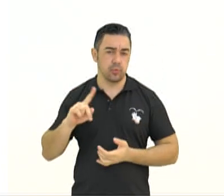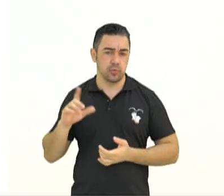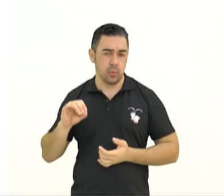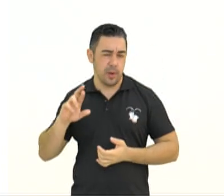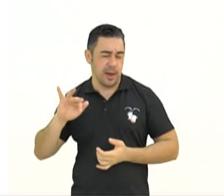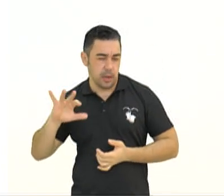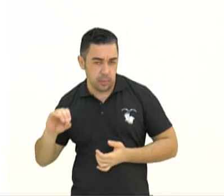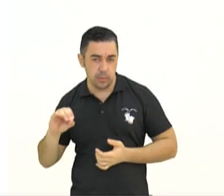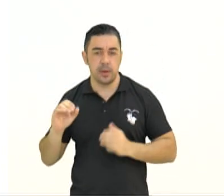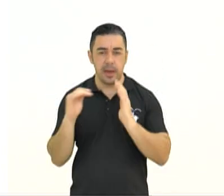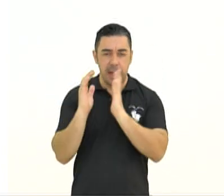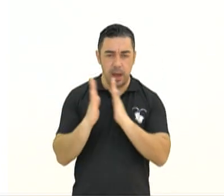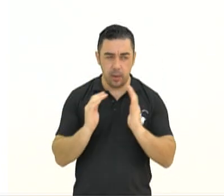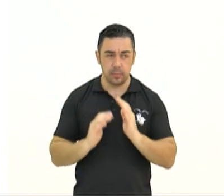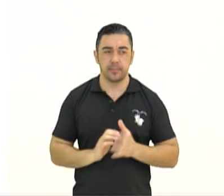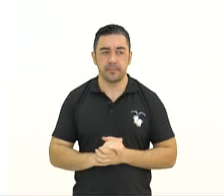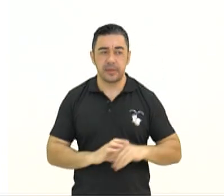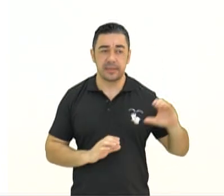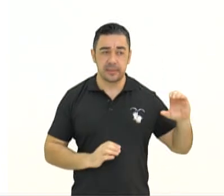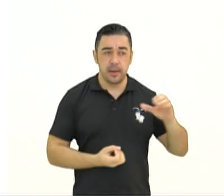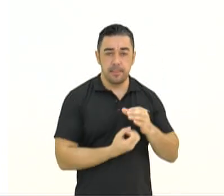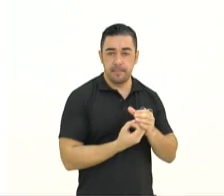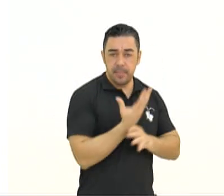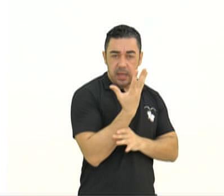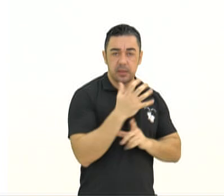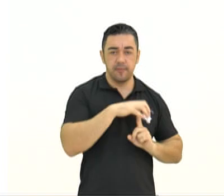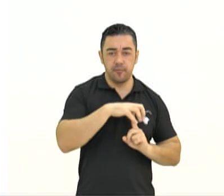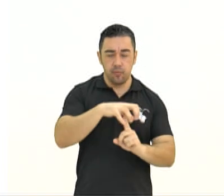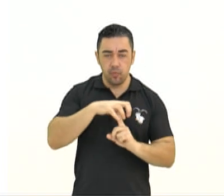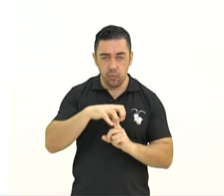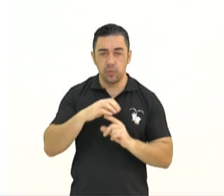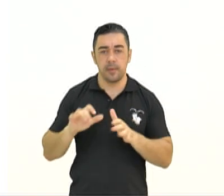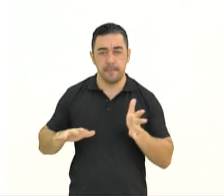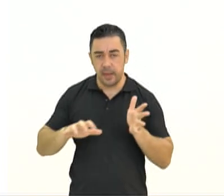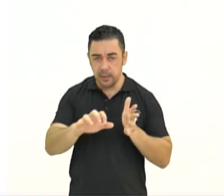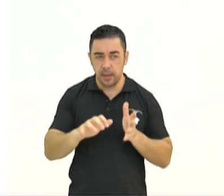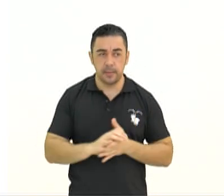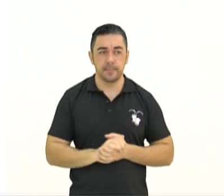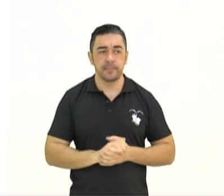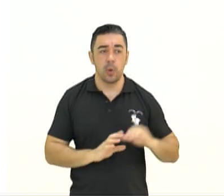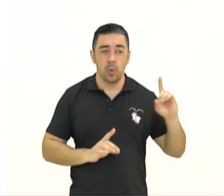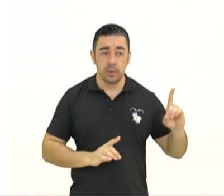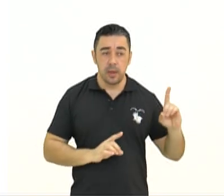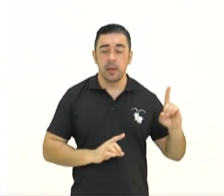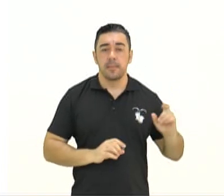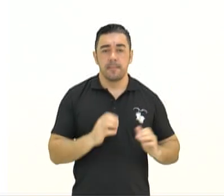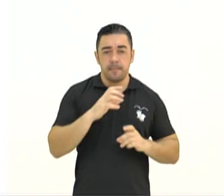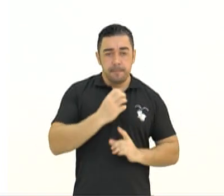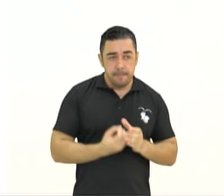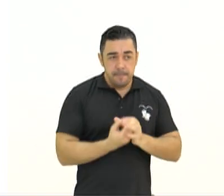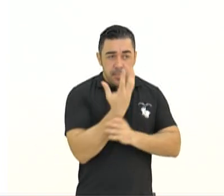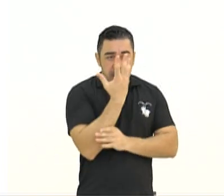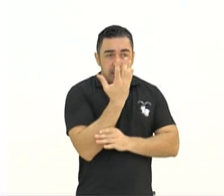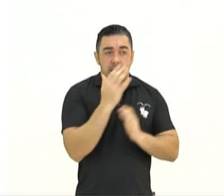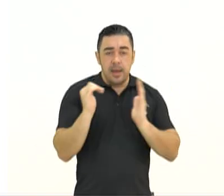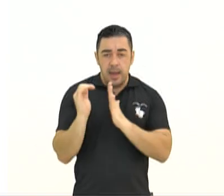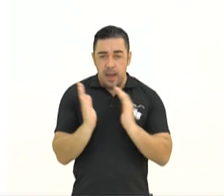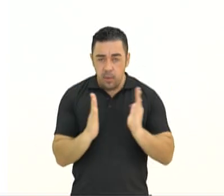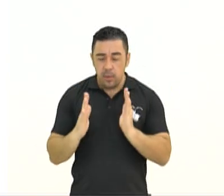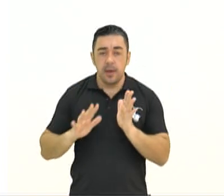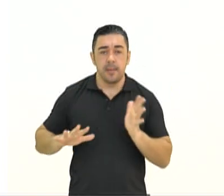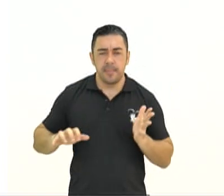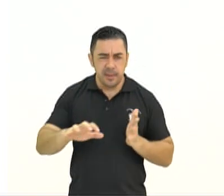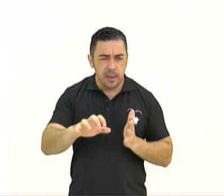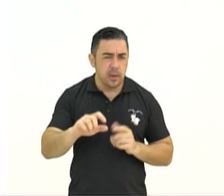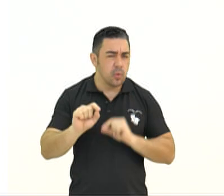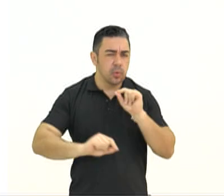Letra C, plantas, fungos e bactérias. Ou letra D, plantas, algas e bactérias. Então, primeiro, gente, o que é um